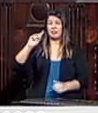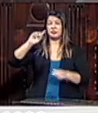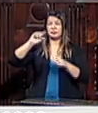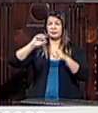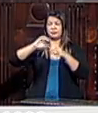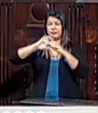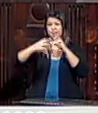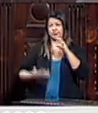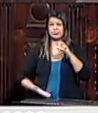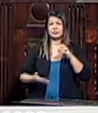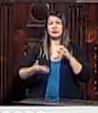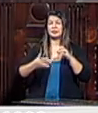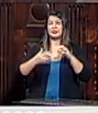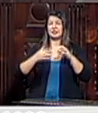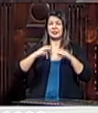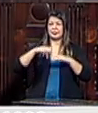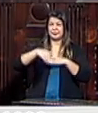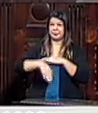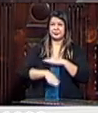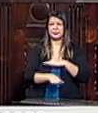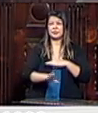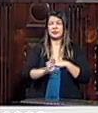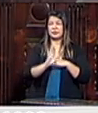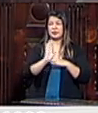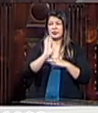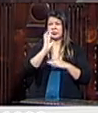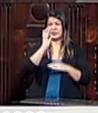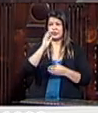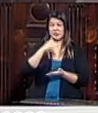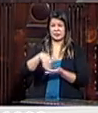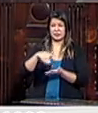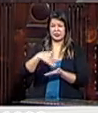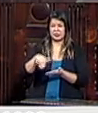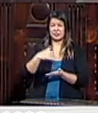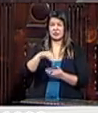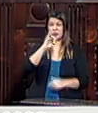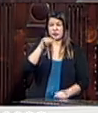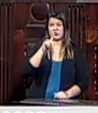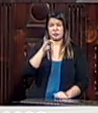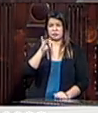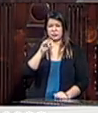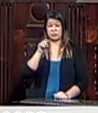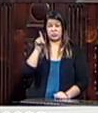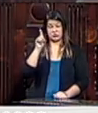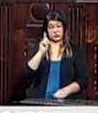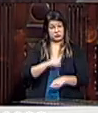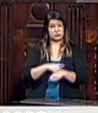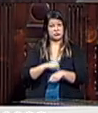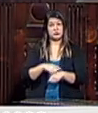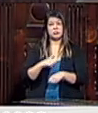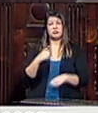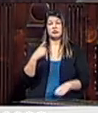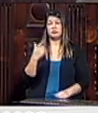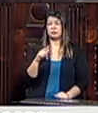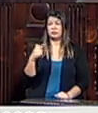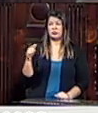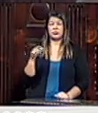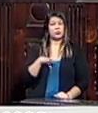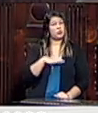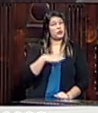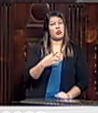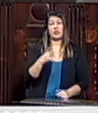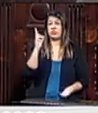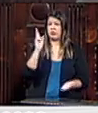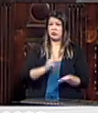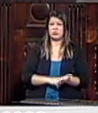despencou ladeira abaixo, e o secretário Júlio Lopes, naquela ocasião, não teve a coragem de